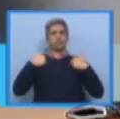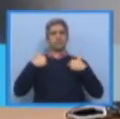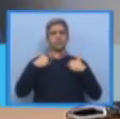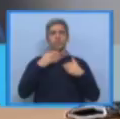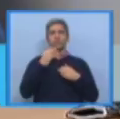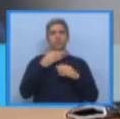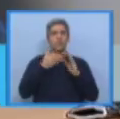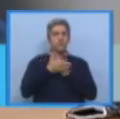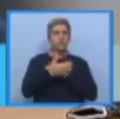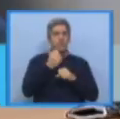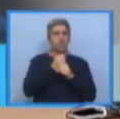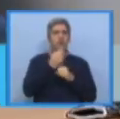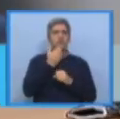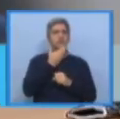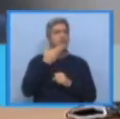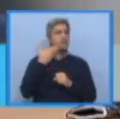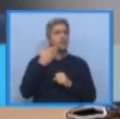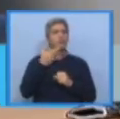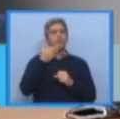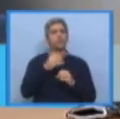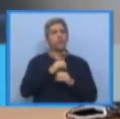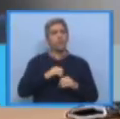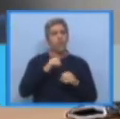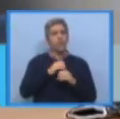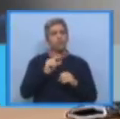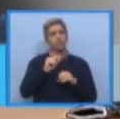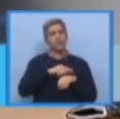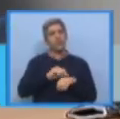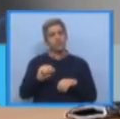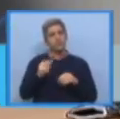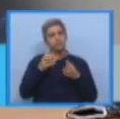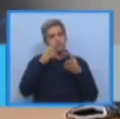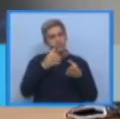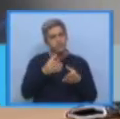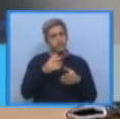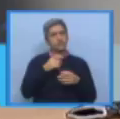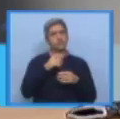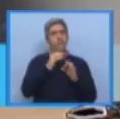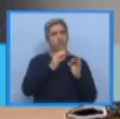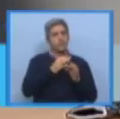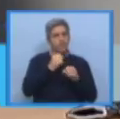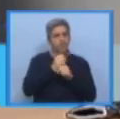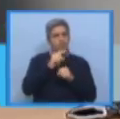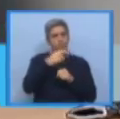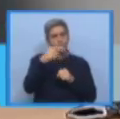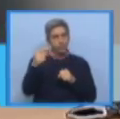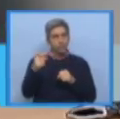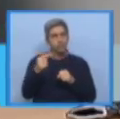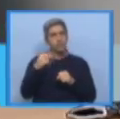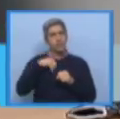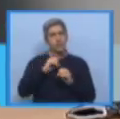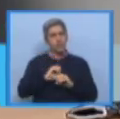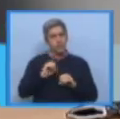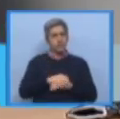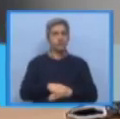mercado de trabalho muito cedo e muitas vezes não têm estas experiências de dedicarem parte do seu tempo a causas nobres, nomeadamente de trabalhar para os outros, sem serem